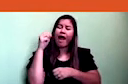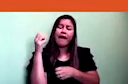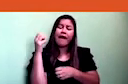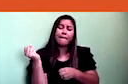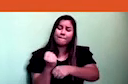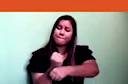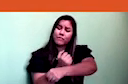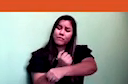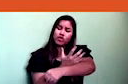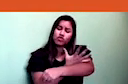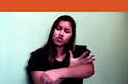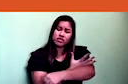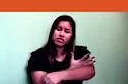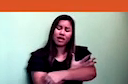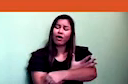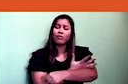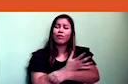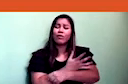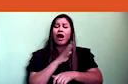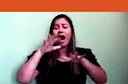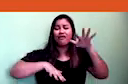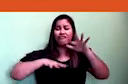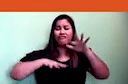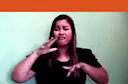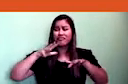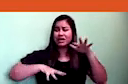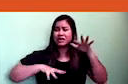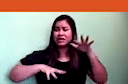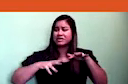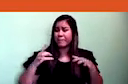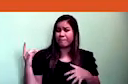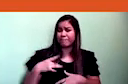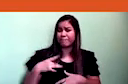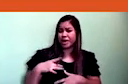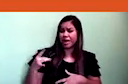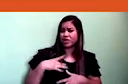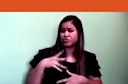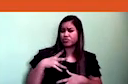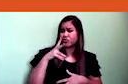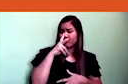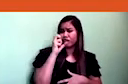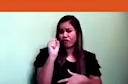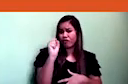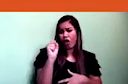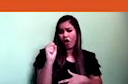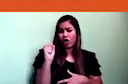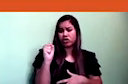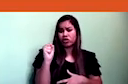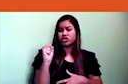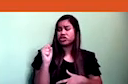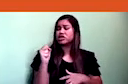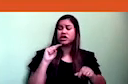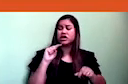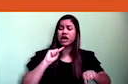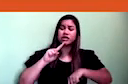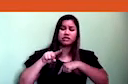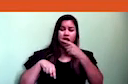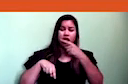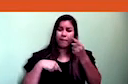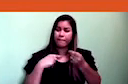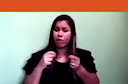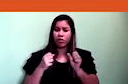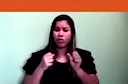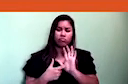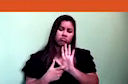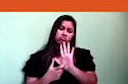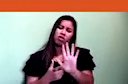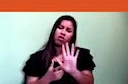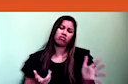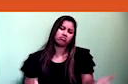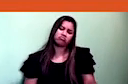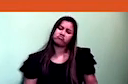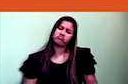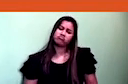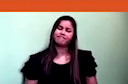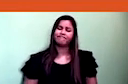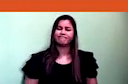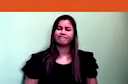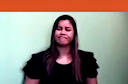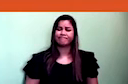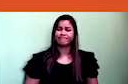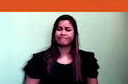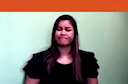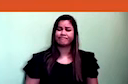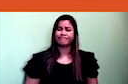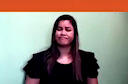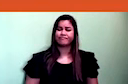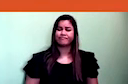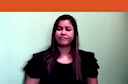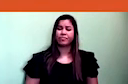ou reprimidas, mas que, por alguma razão, em algum momento do seu dia a dia, podem, infelizmente, serem